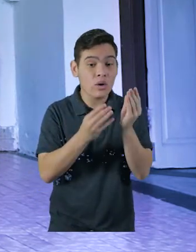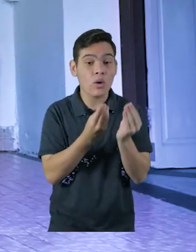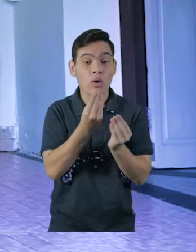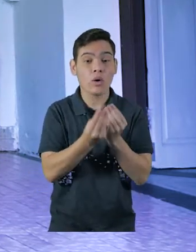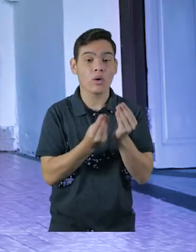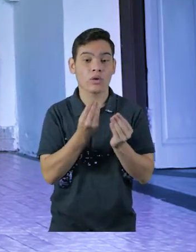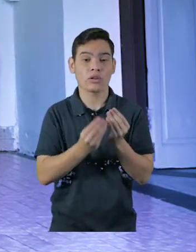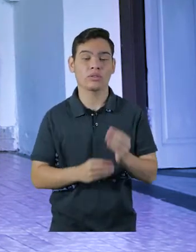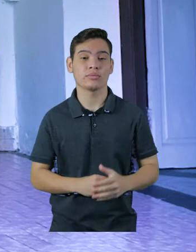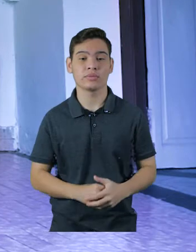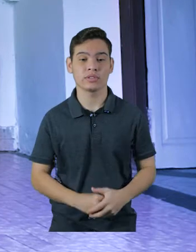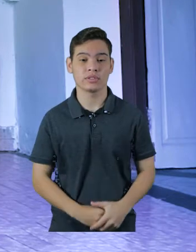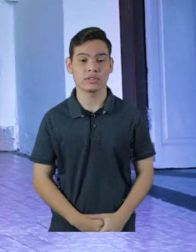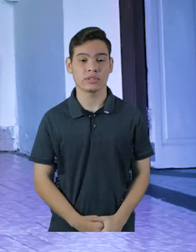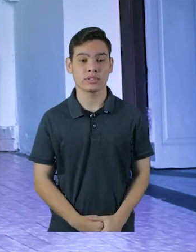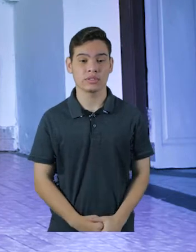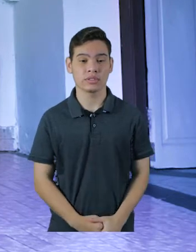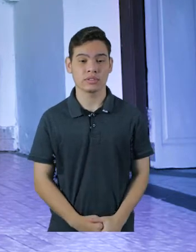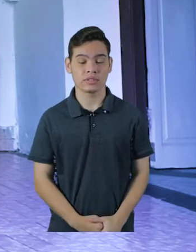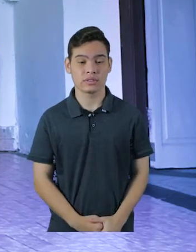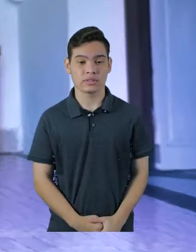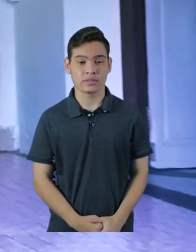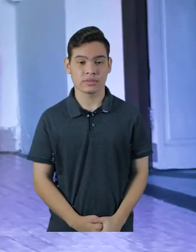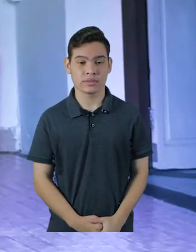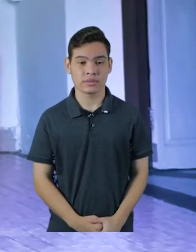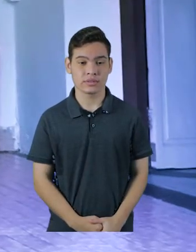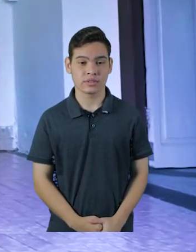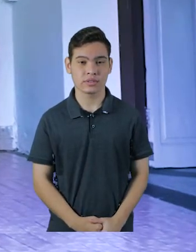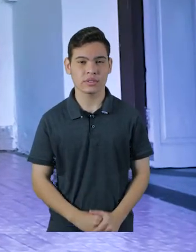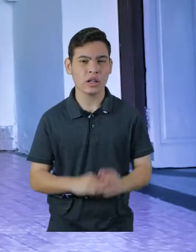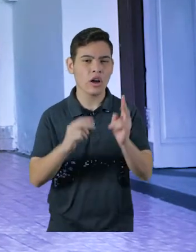continuar sentindo o que está acontecendo,